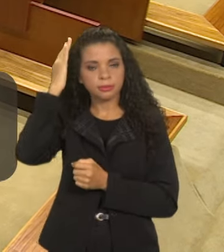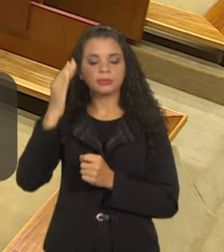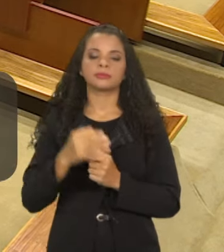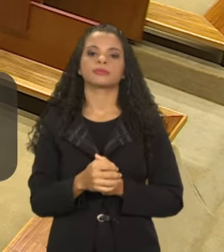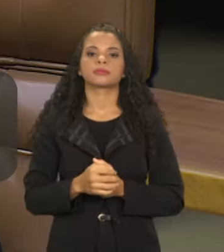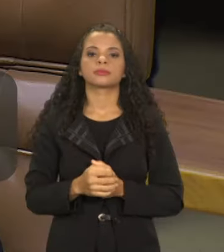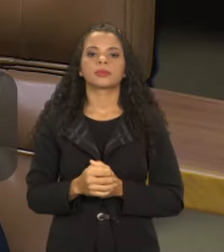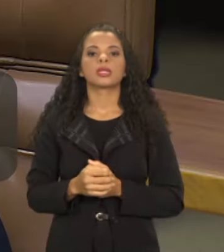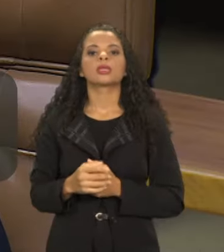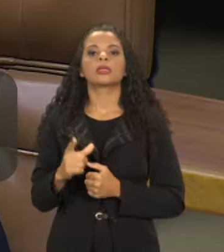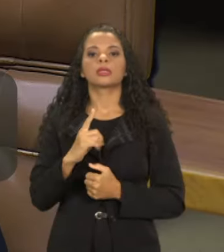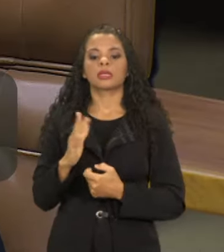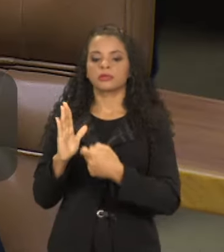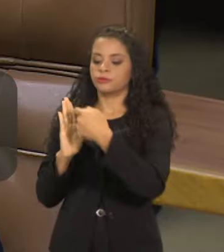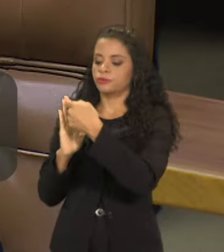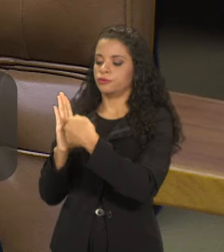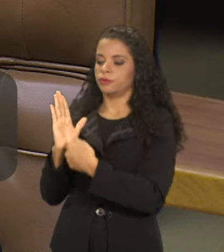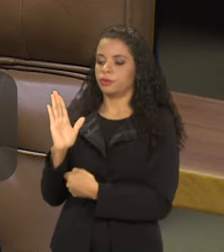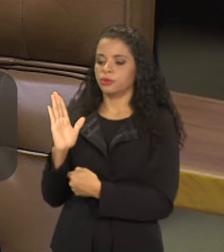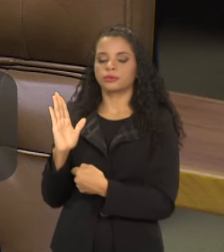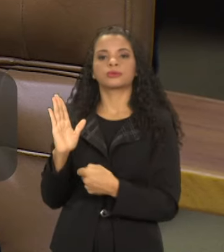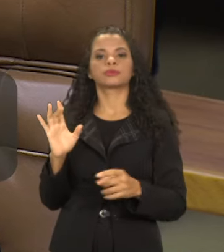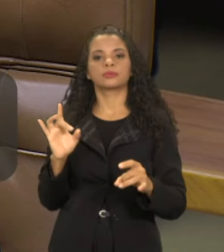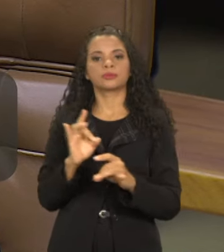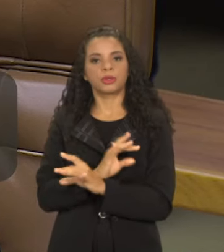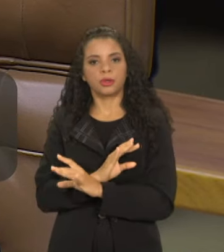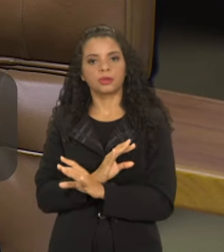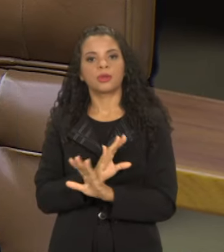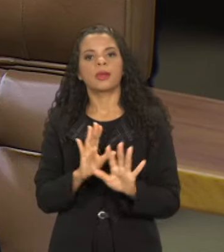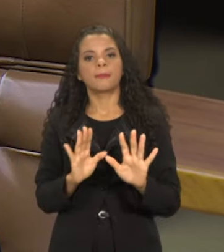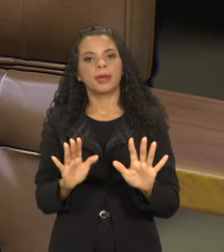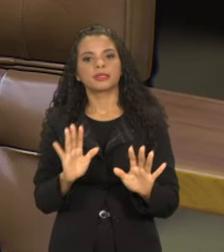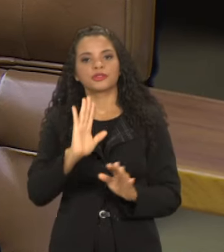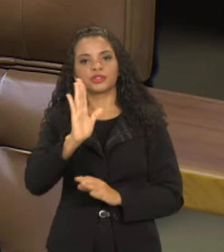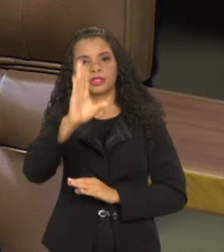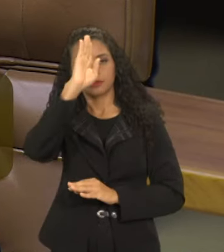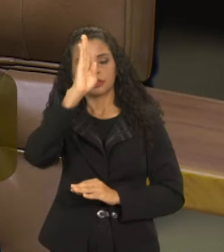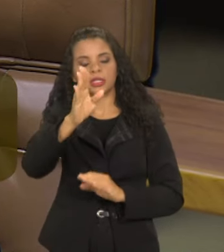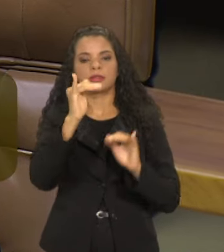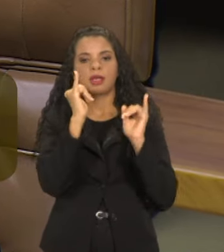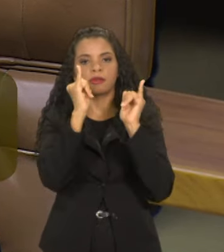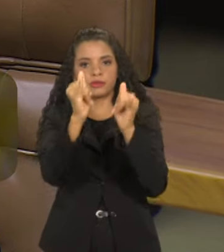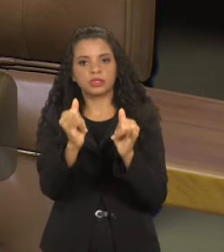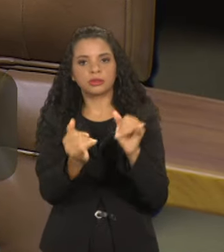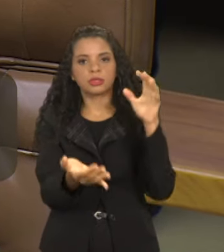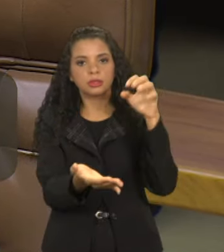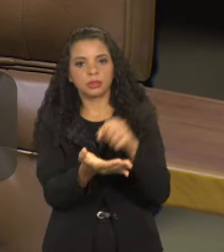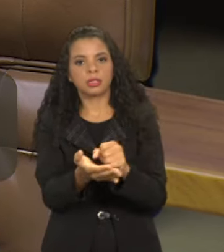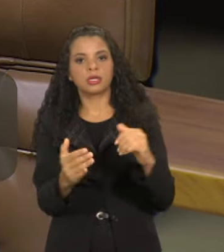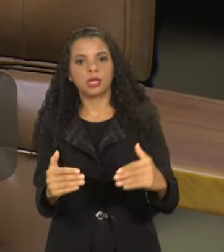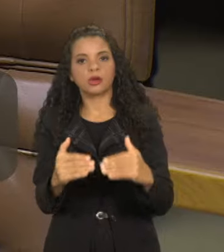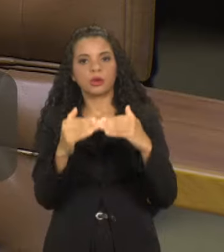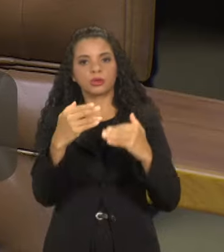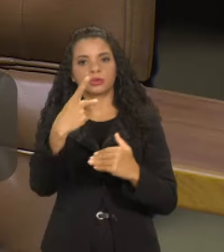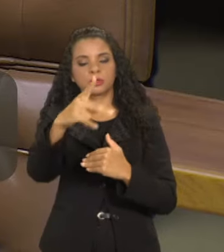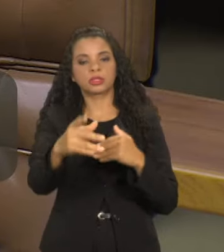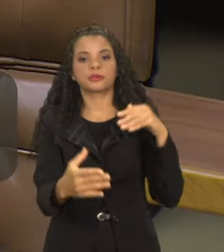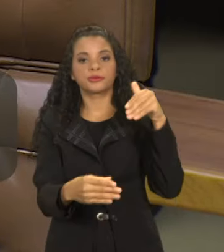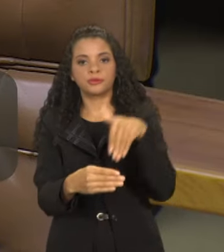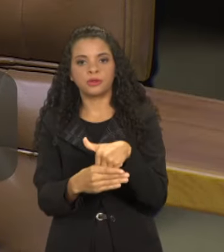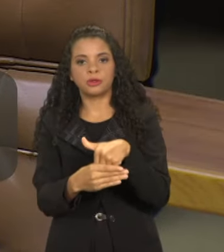que estou aderindo integralmente ao voto de Vossa Excelência. Seja para